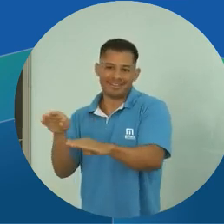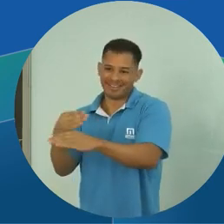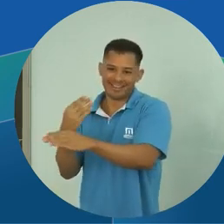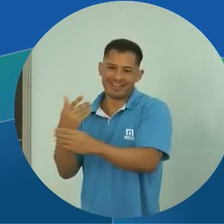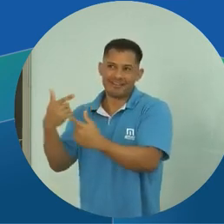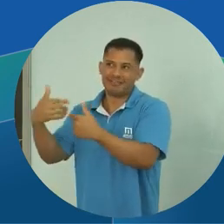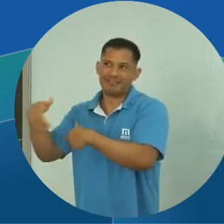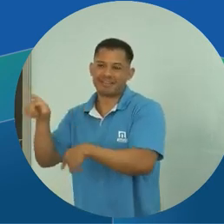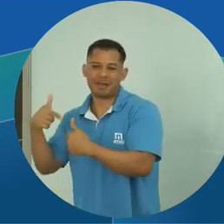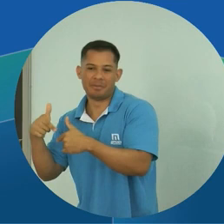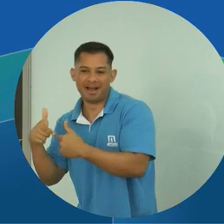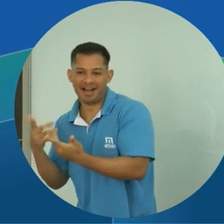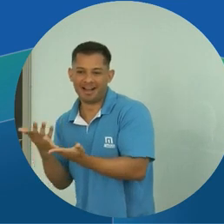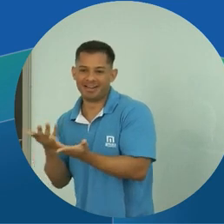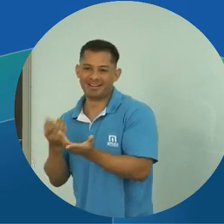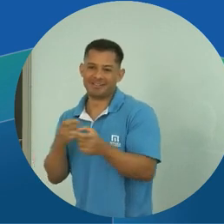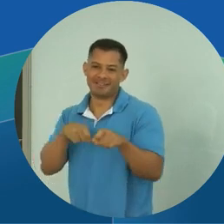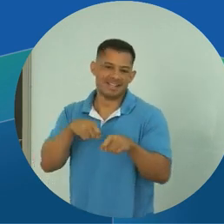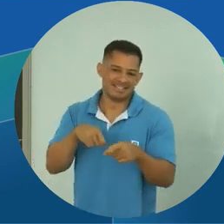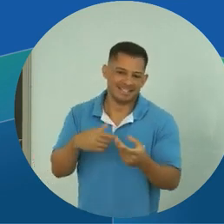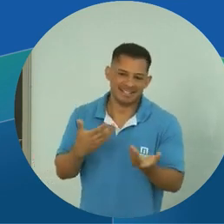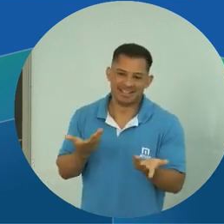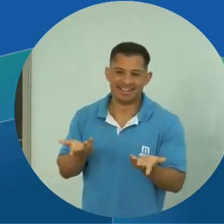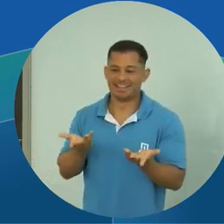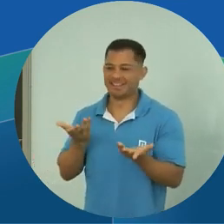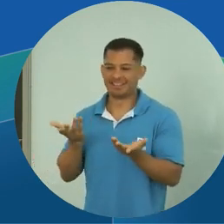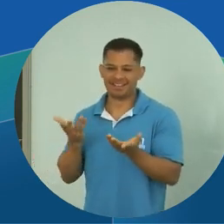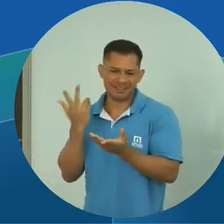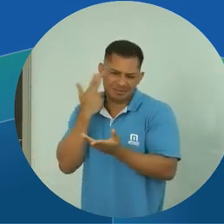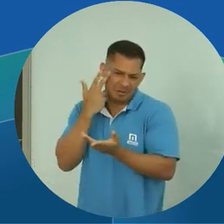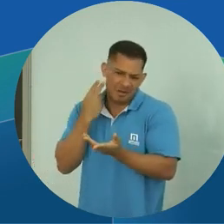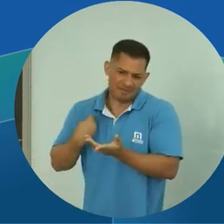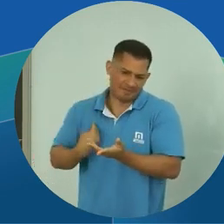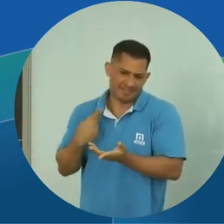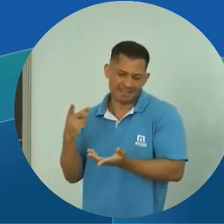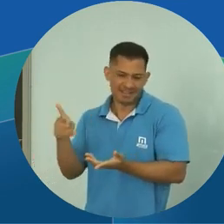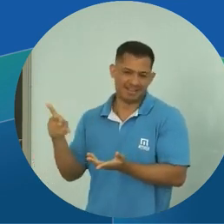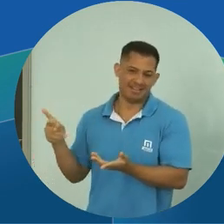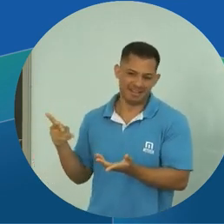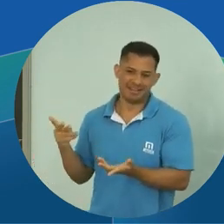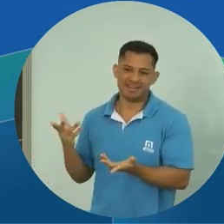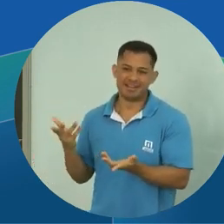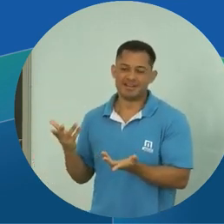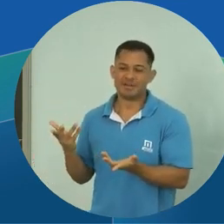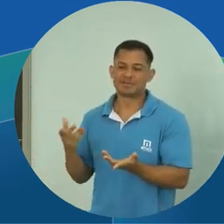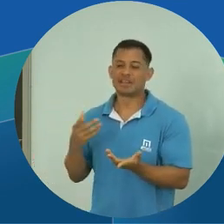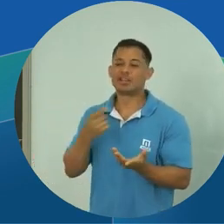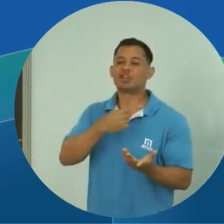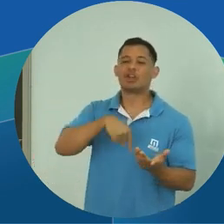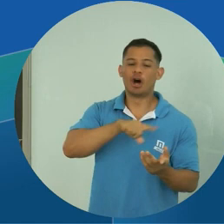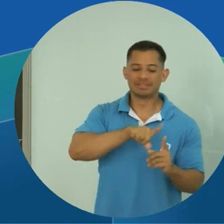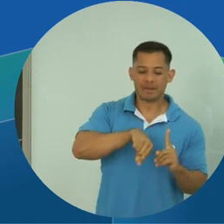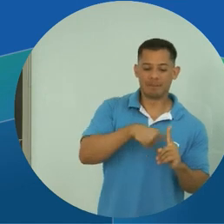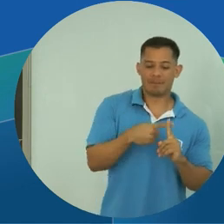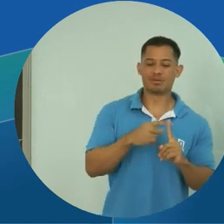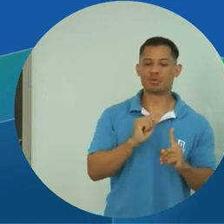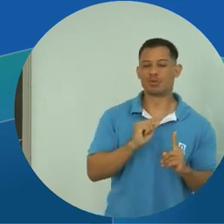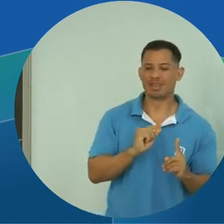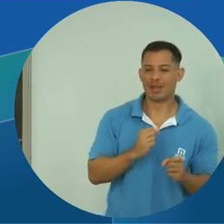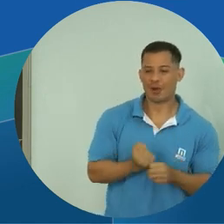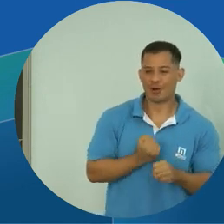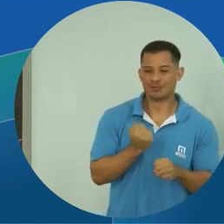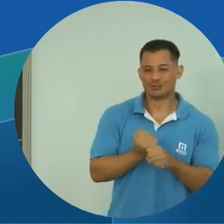trabalho, fazendas, né, sítios, e a gente com esse fluxo